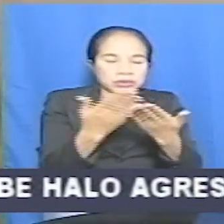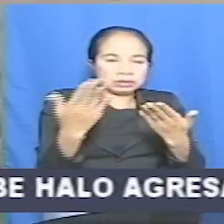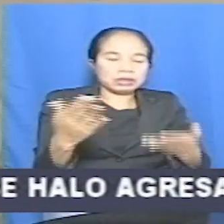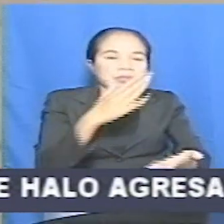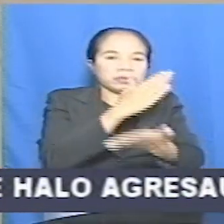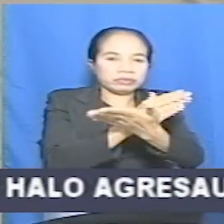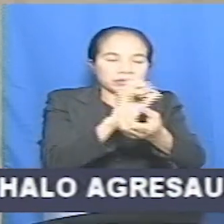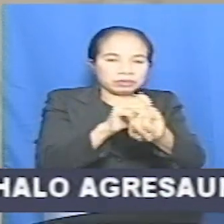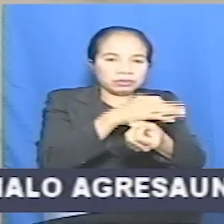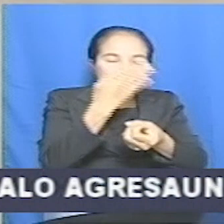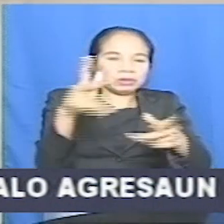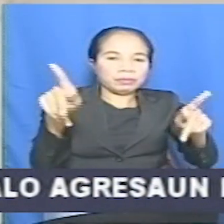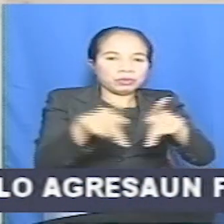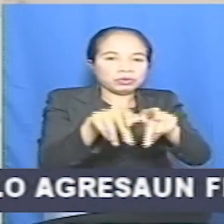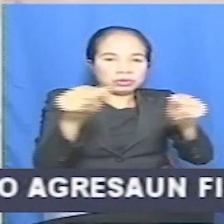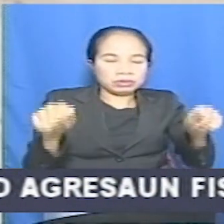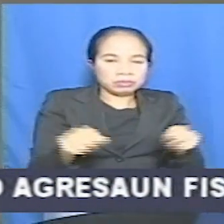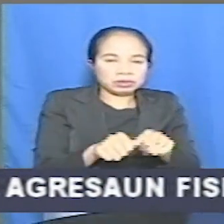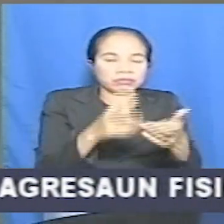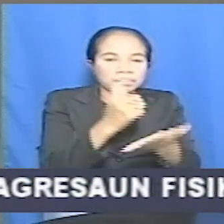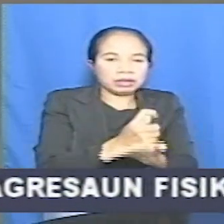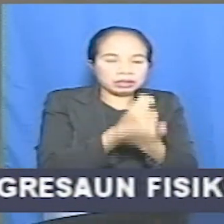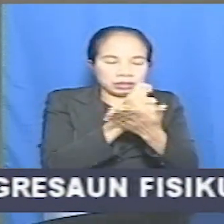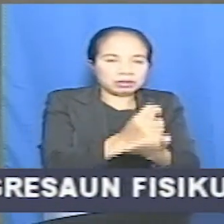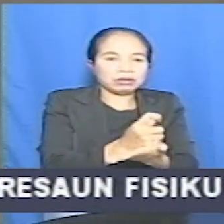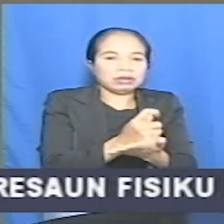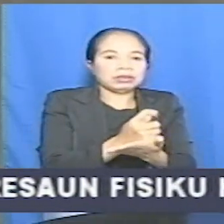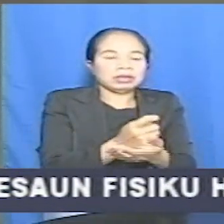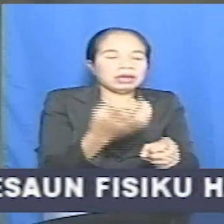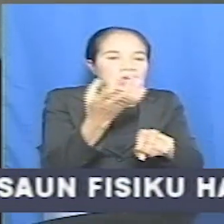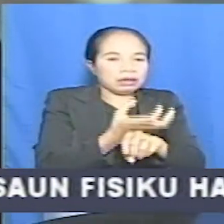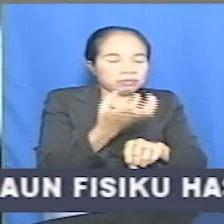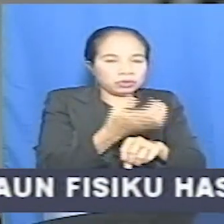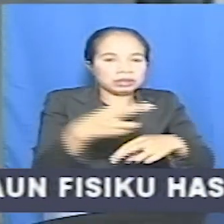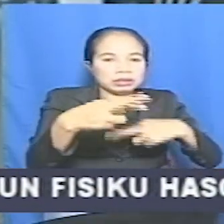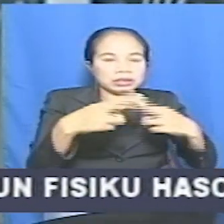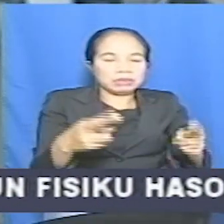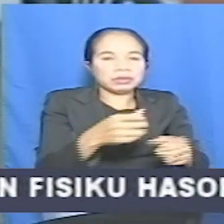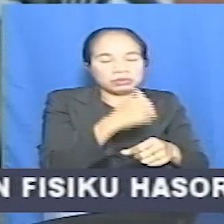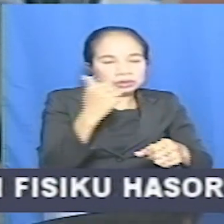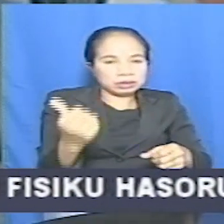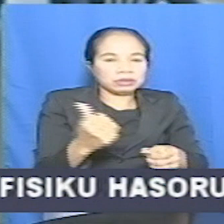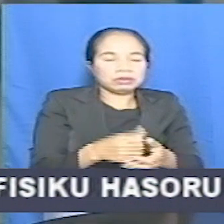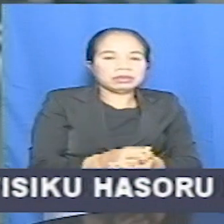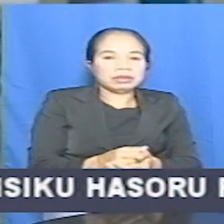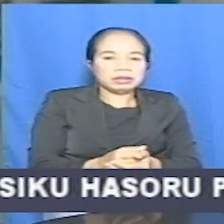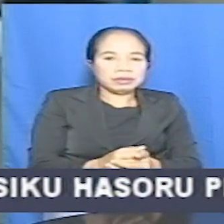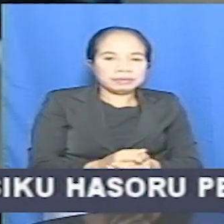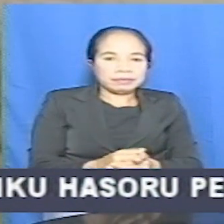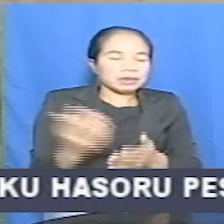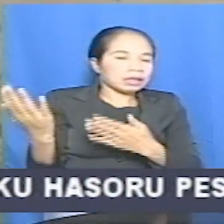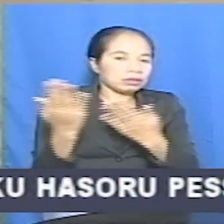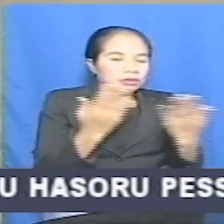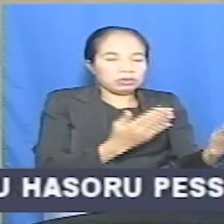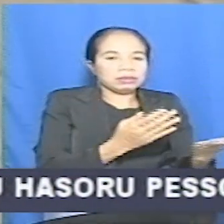prevenção COVID-19 e posta administrativo a Tauru, composto os ambulância, cama, no selutan, nebe que se